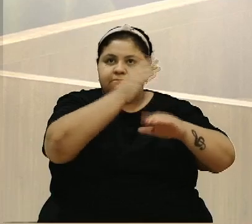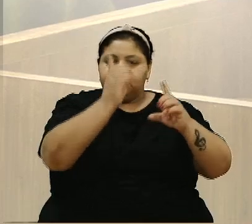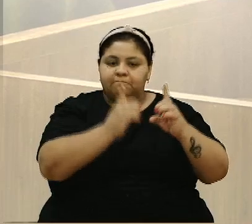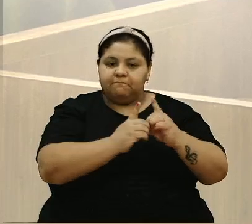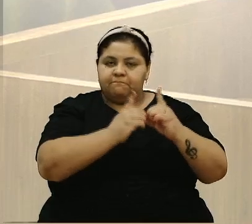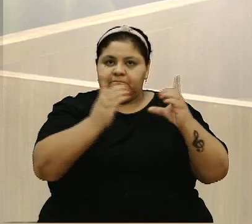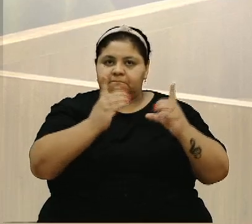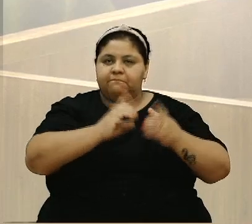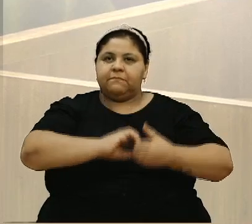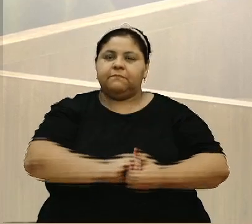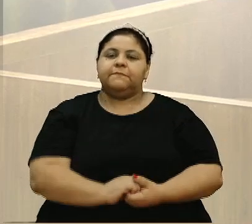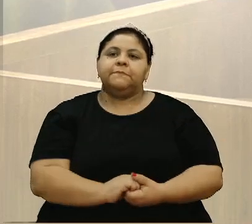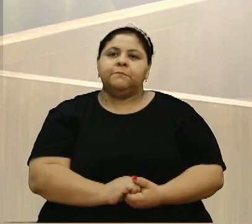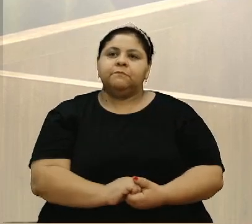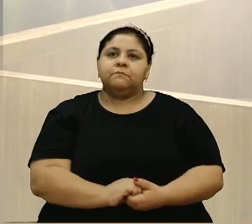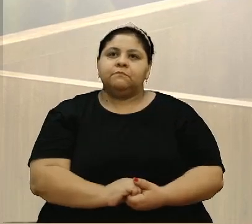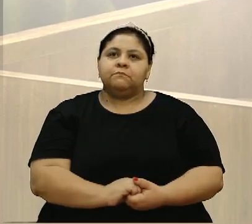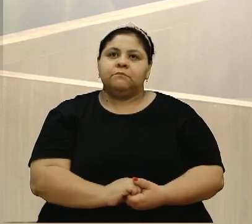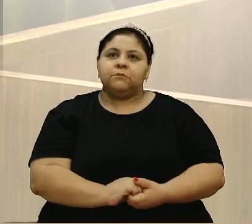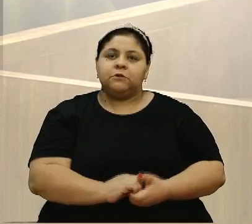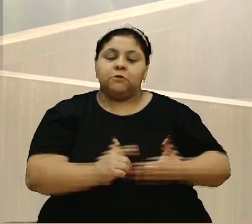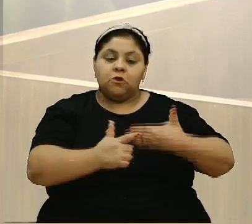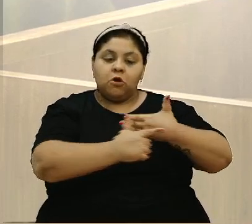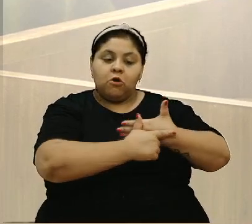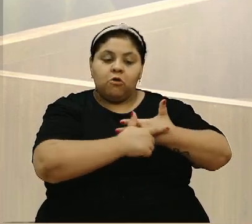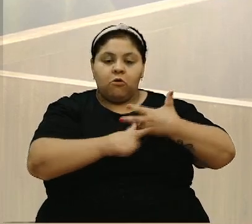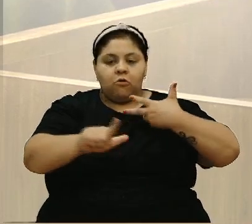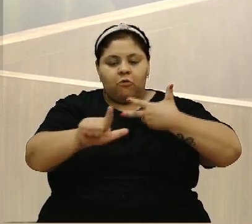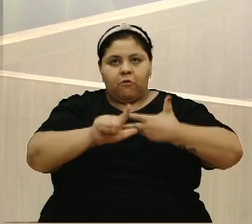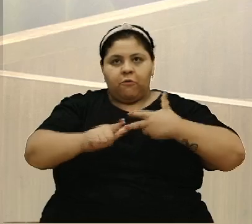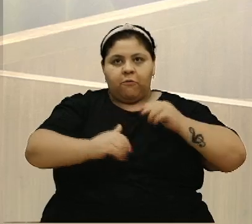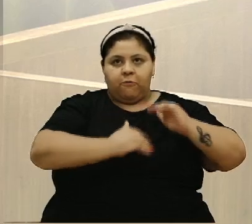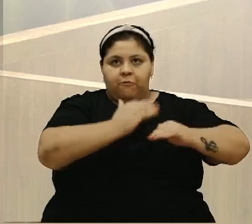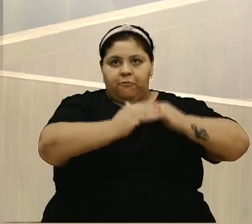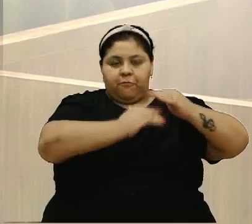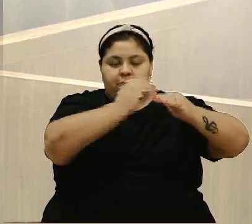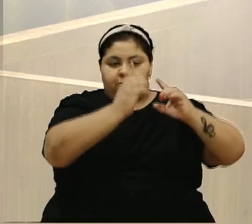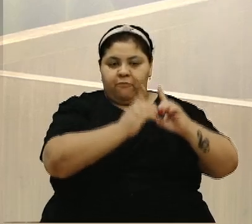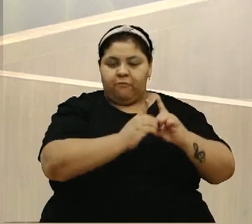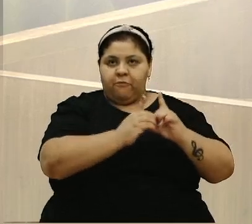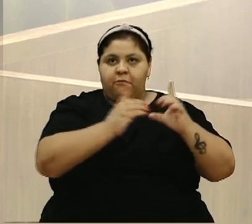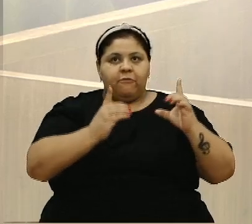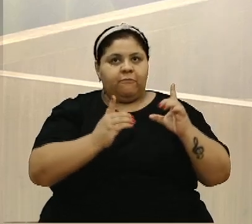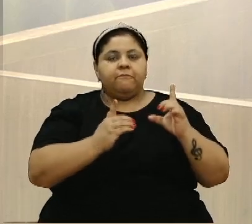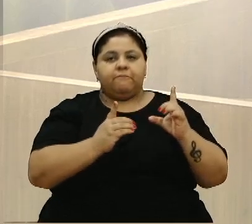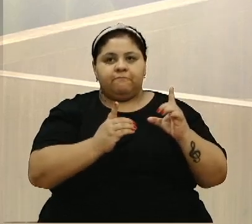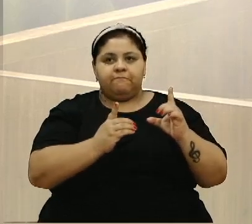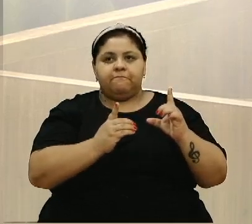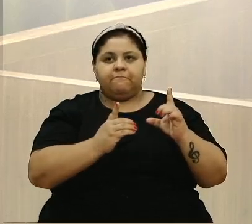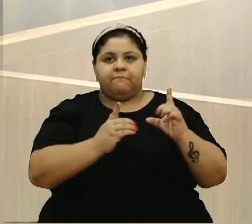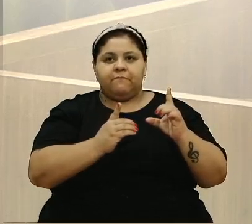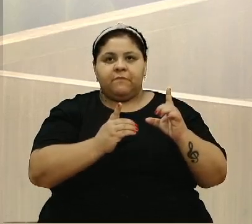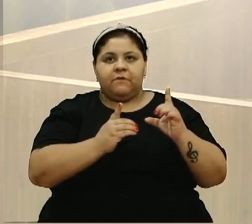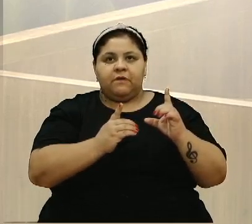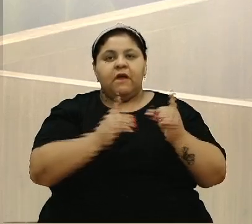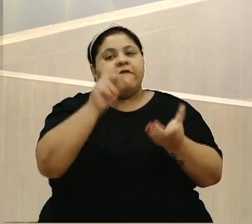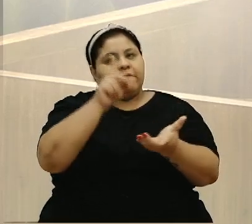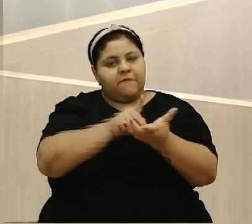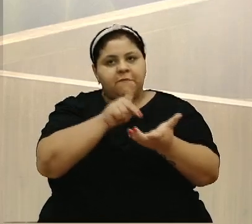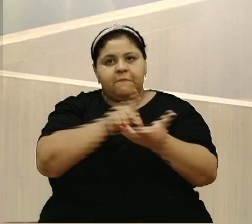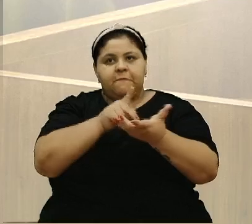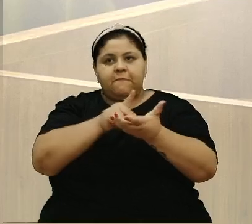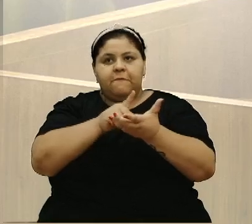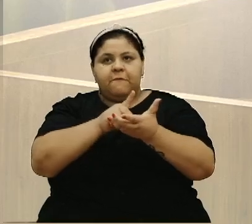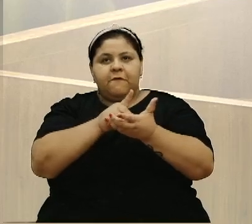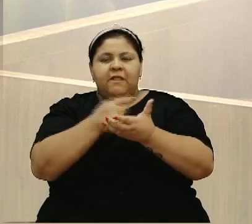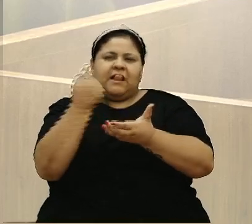democrática. O papel do Legislativo na construção da democracia é inegável. Desde a sua fundação, essa casa